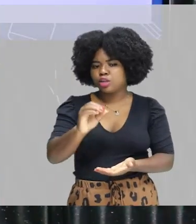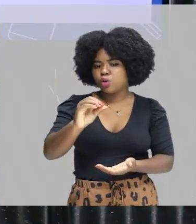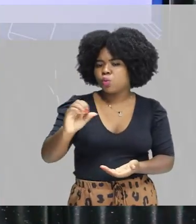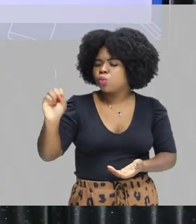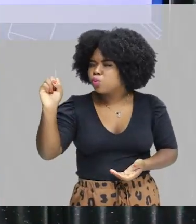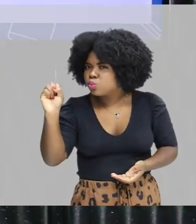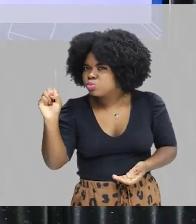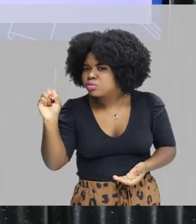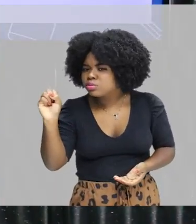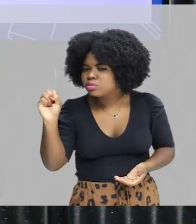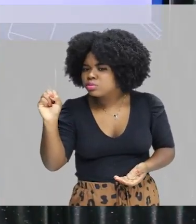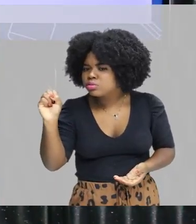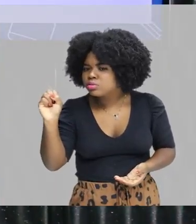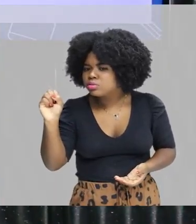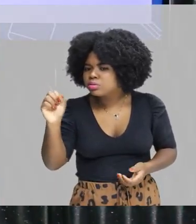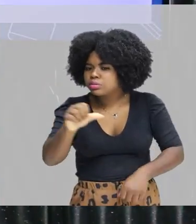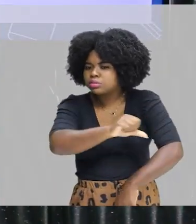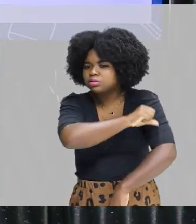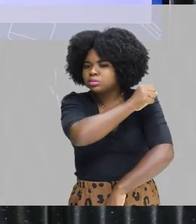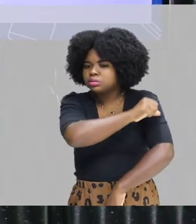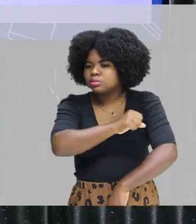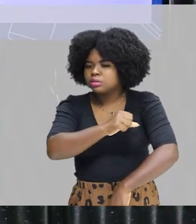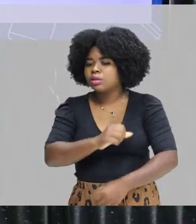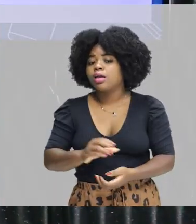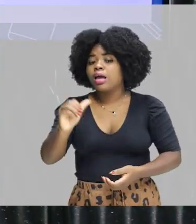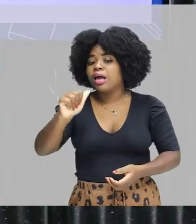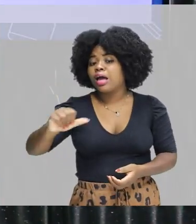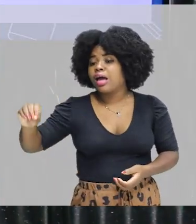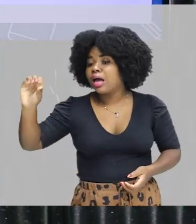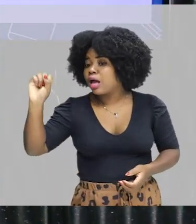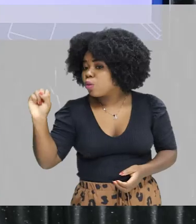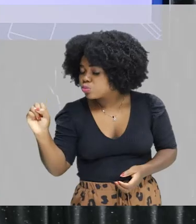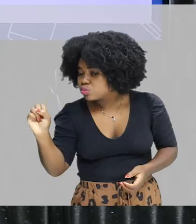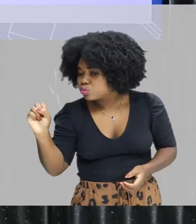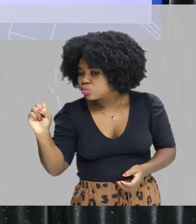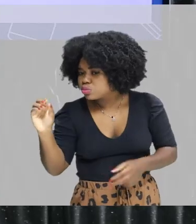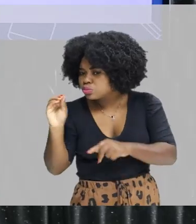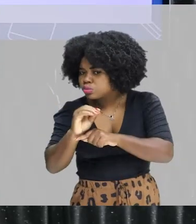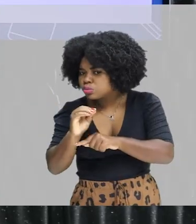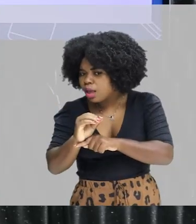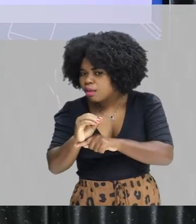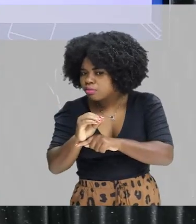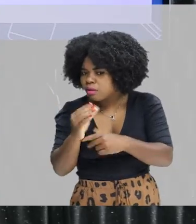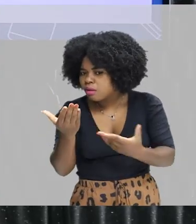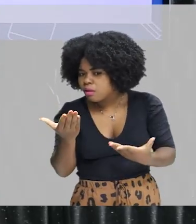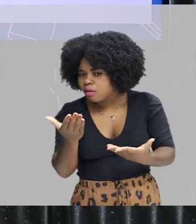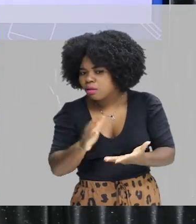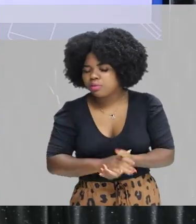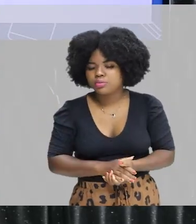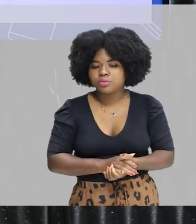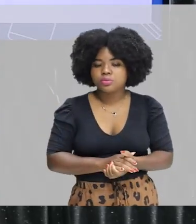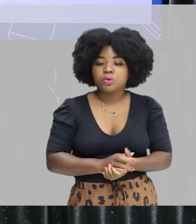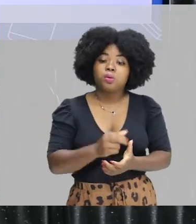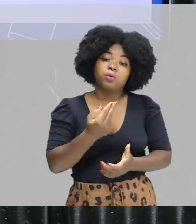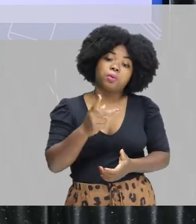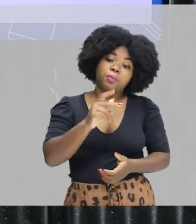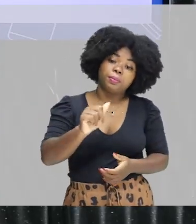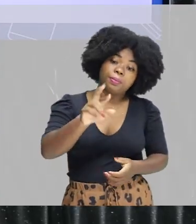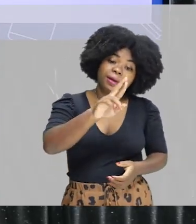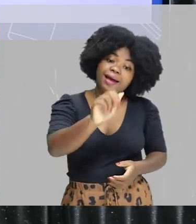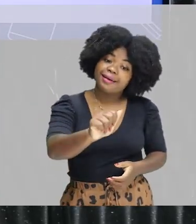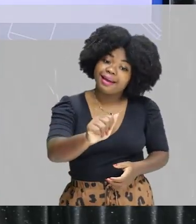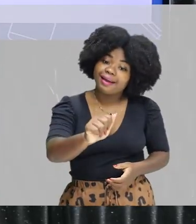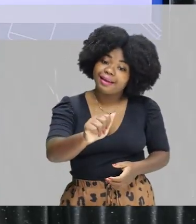enfermeiros aos cuidados prestados. Ou seria agradecer aos enfermeiros para os cuidados